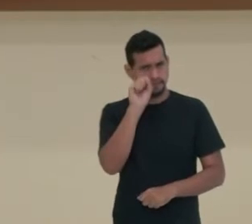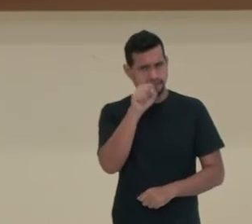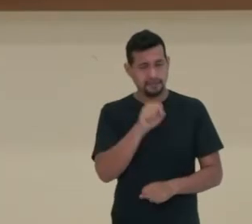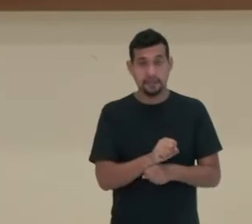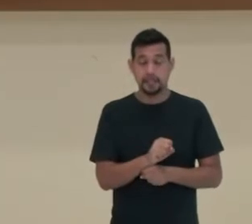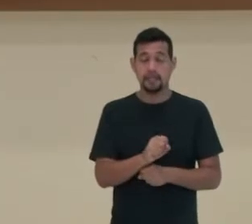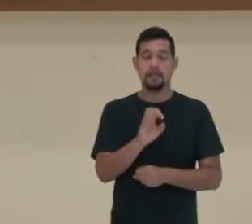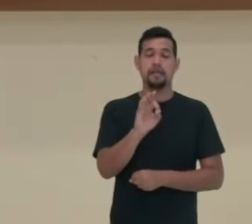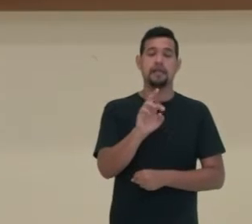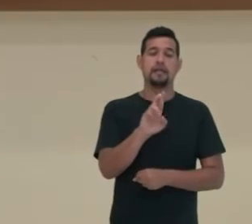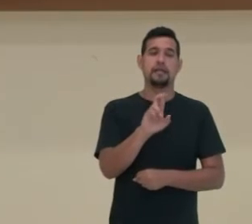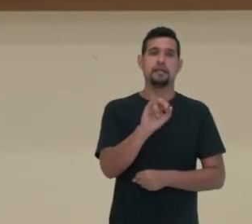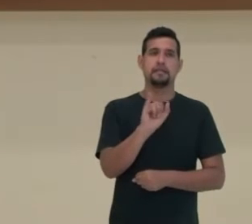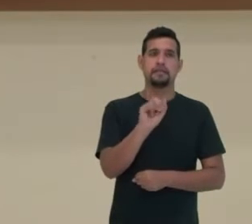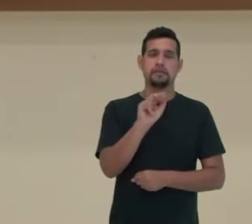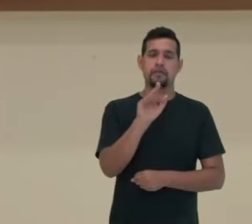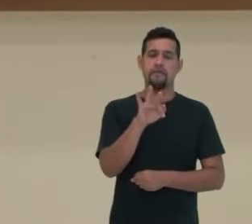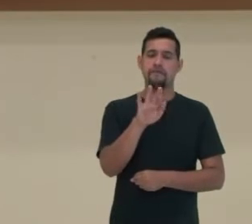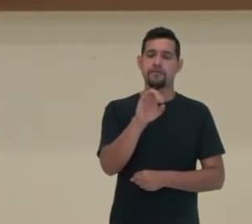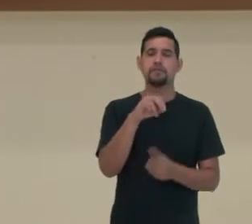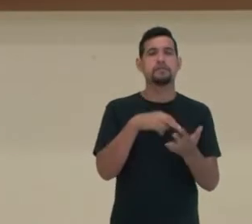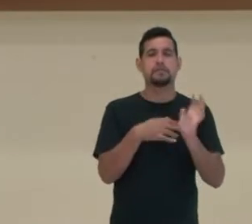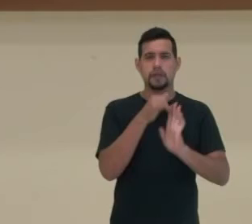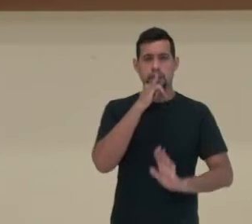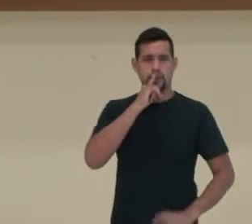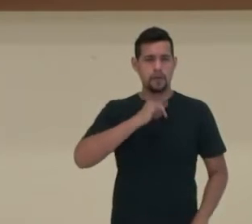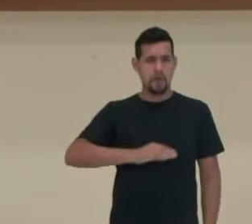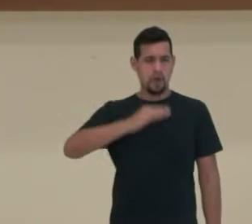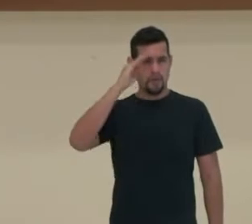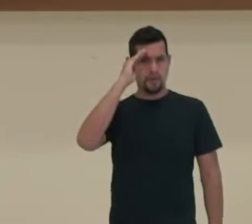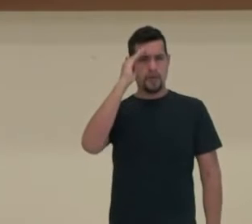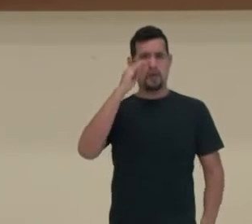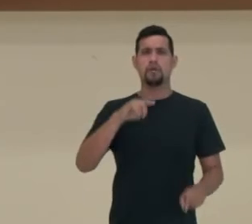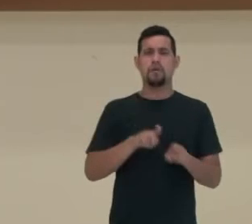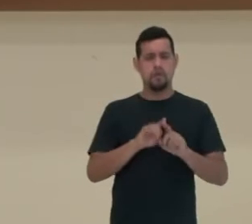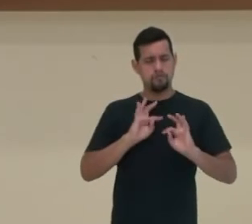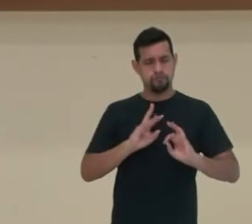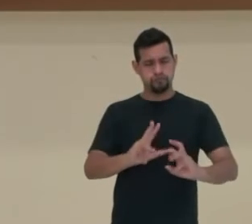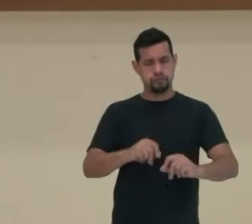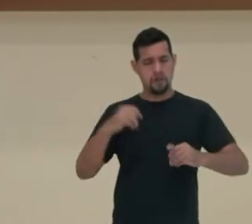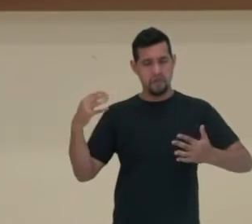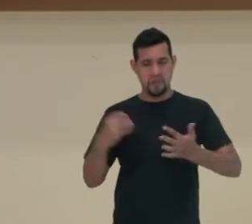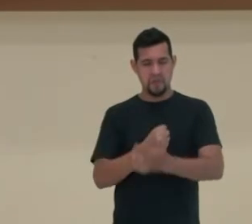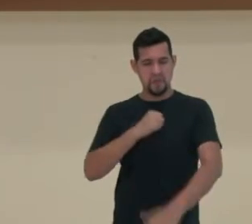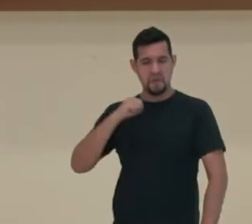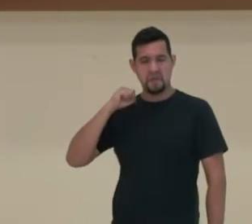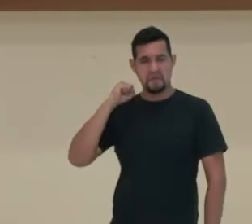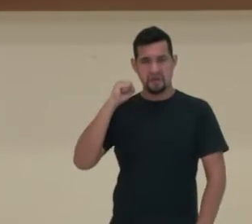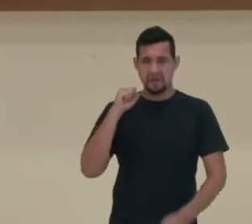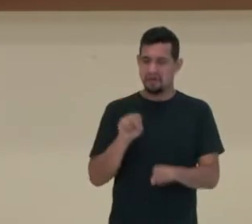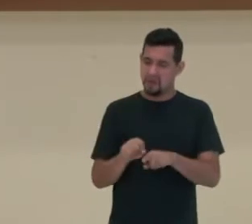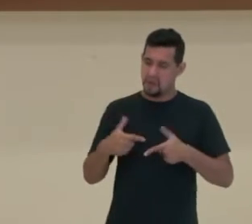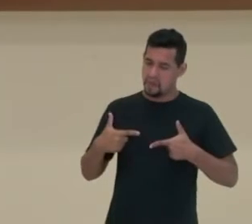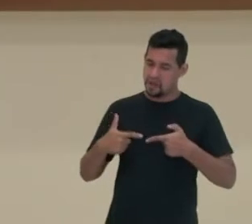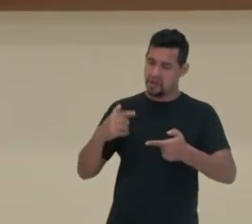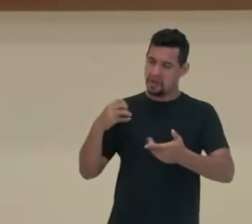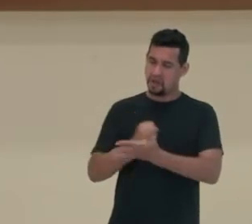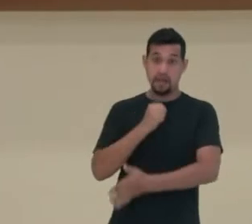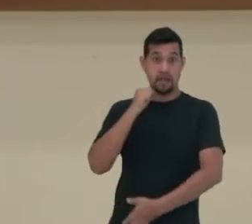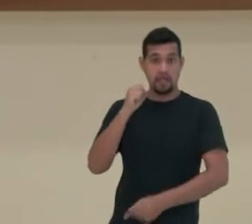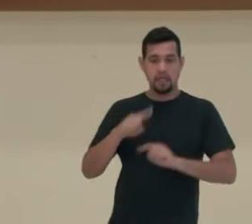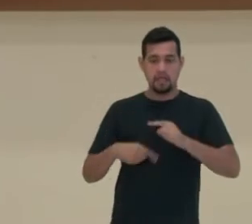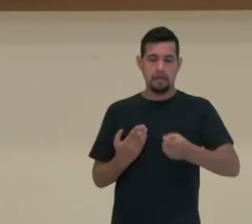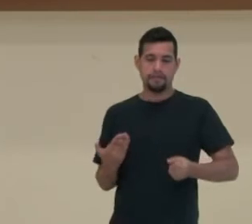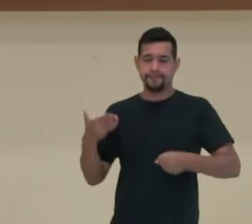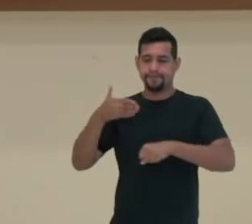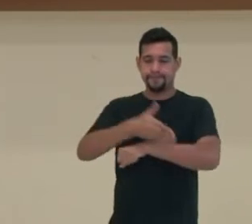Bom, triunfo era quando um general vencia uma grande batalha e ele era autorizado pelo Senado a entrar